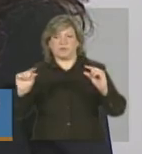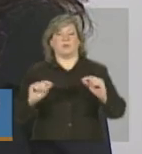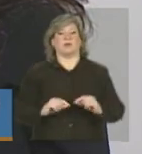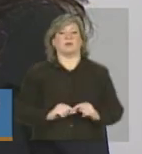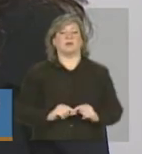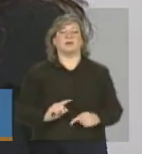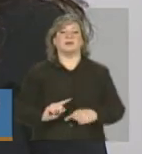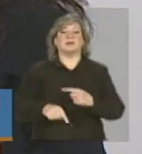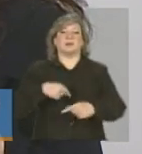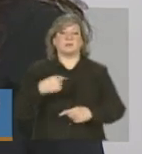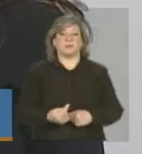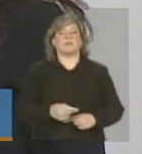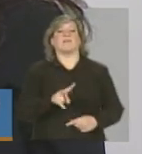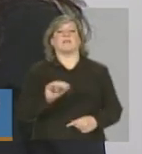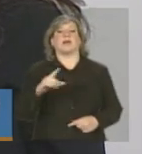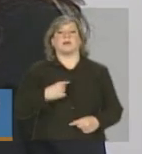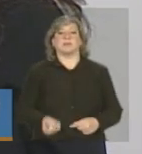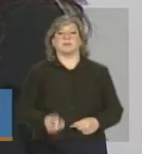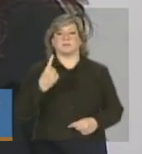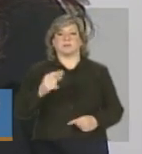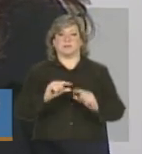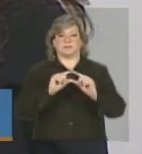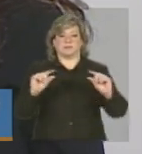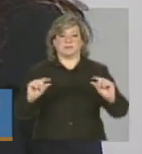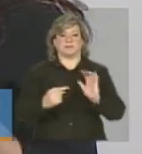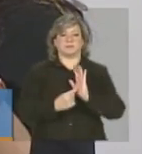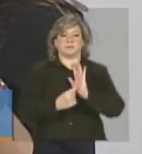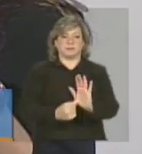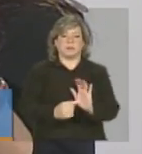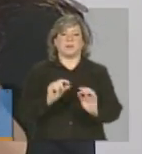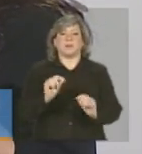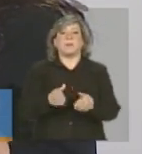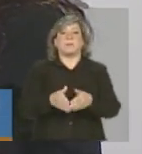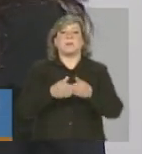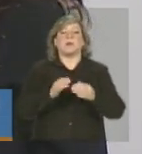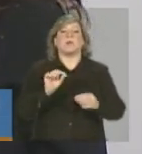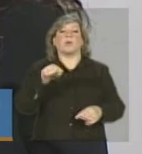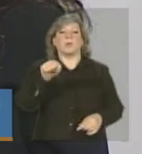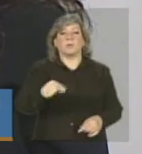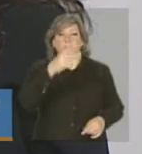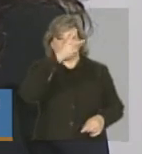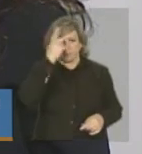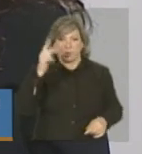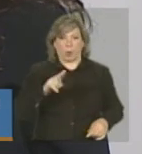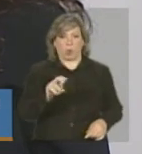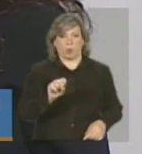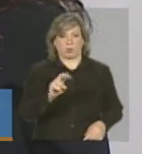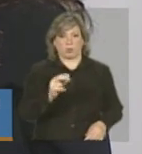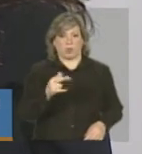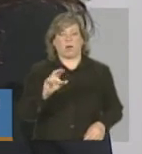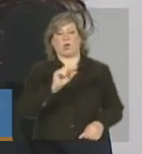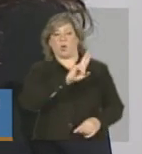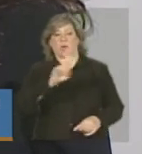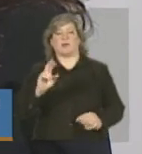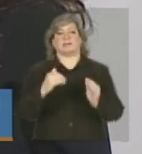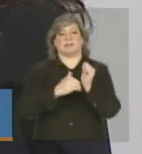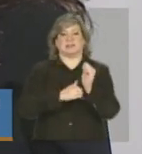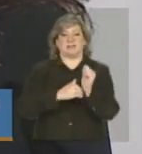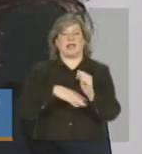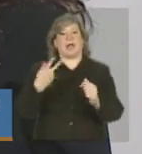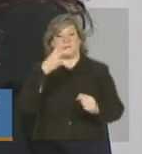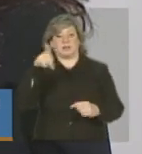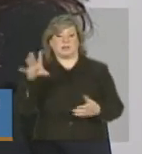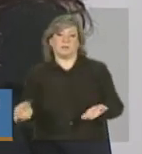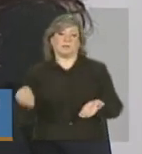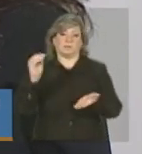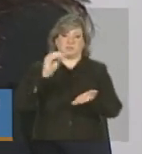e aí, então, vai aparecer a primeira tela que é pedindo usuário e senha. O usuário é